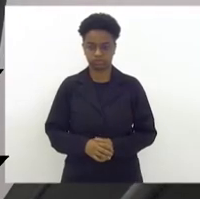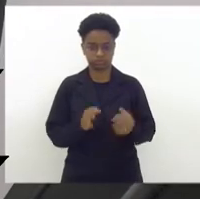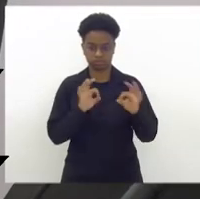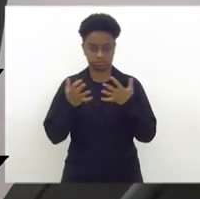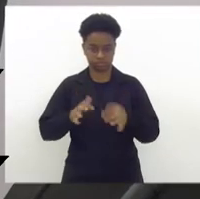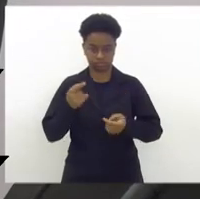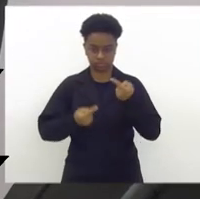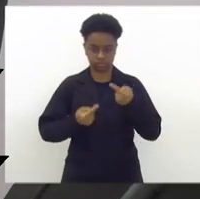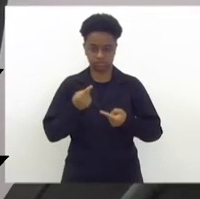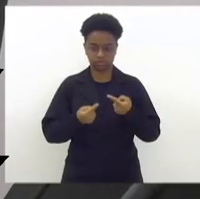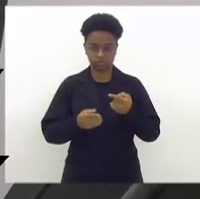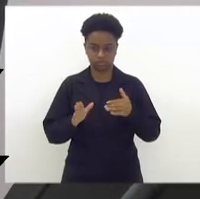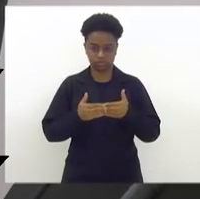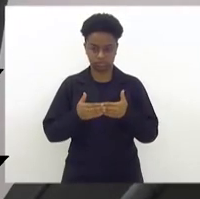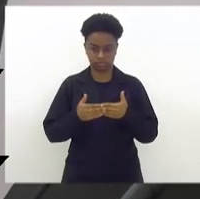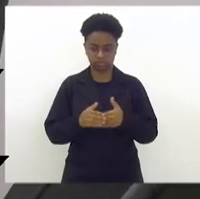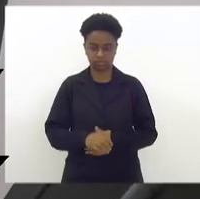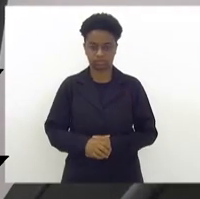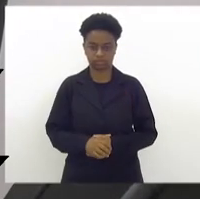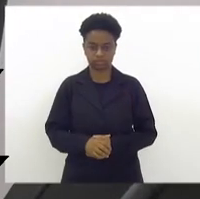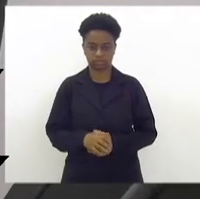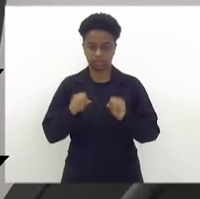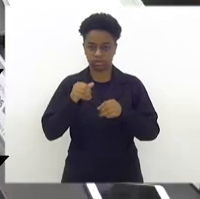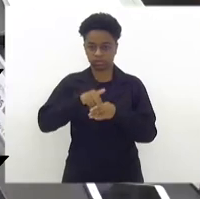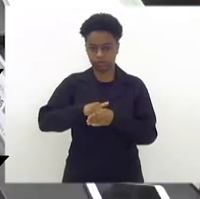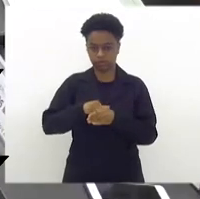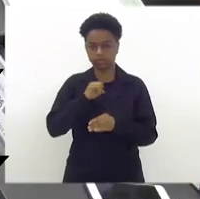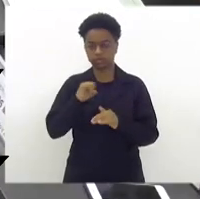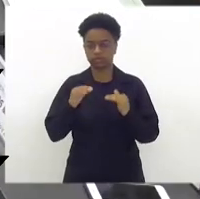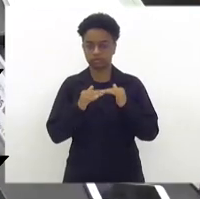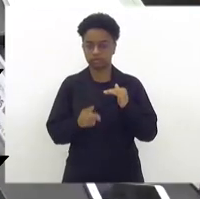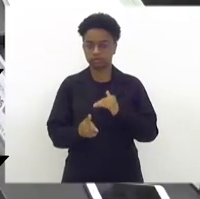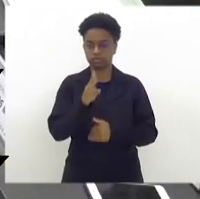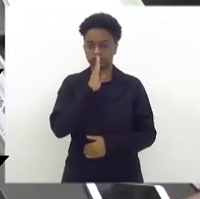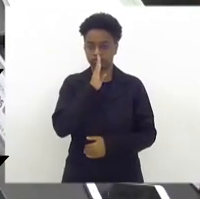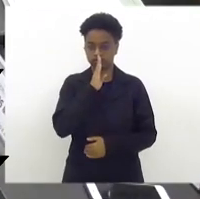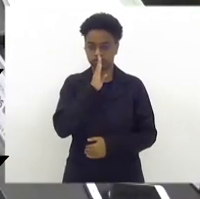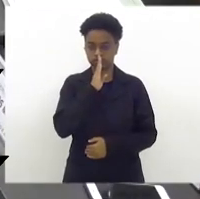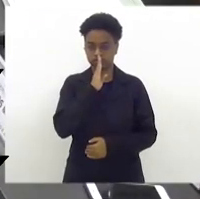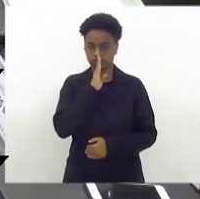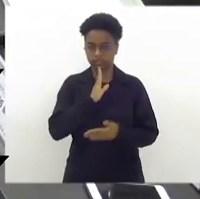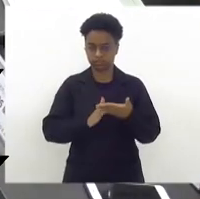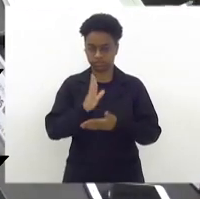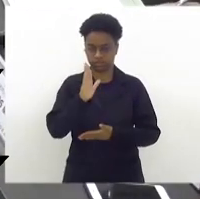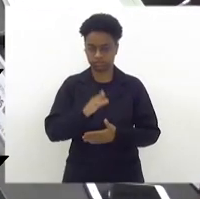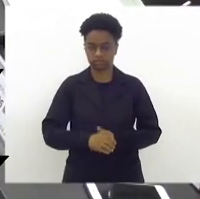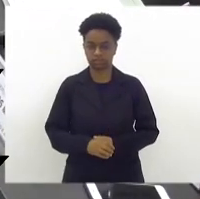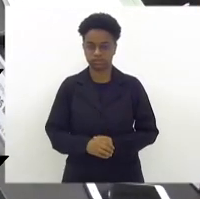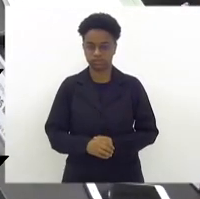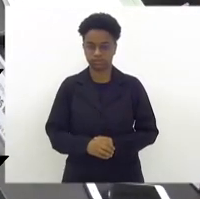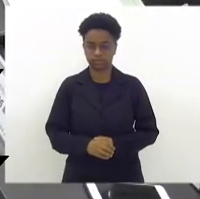Não havendo quem queira discutir, encerrada a discussão, em votação. Senhores que aprovam, permaneçam como estão. Aprovado